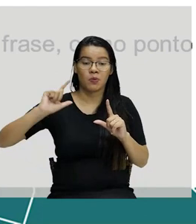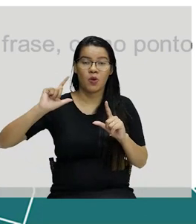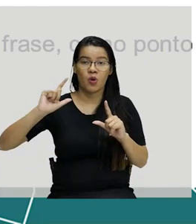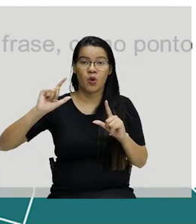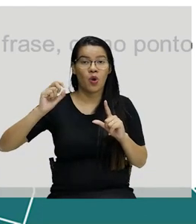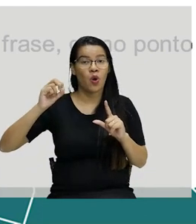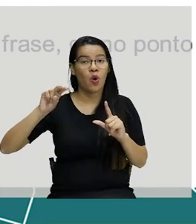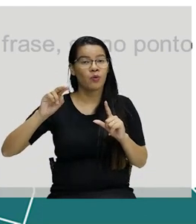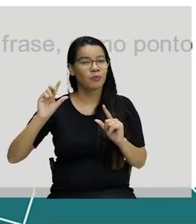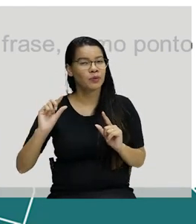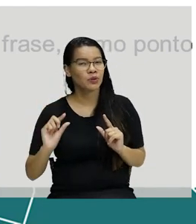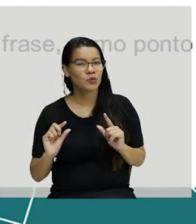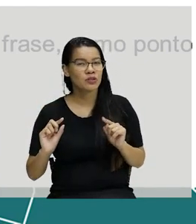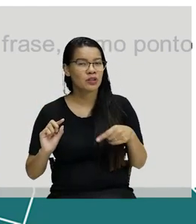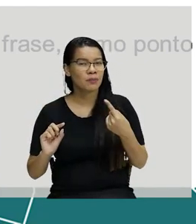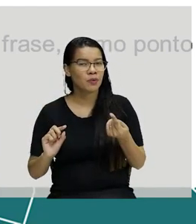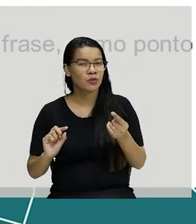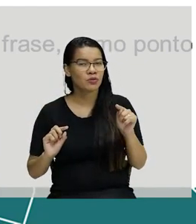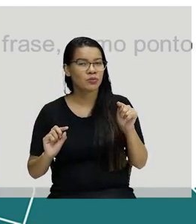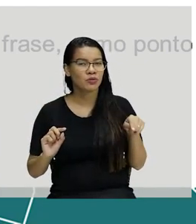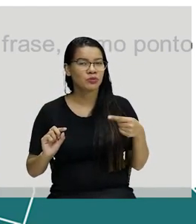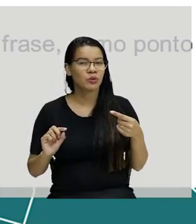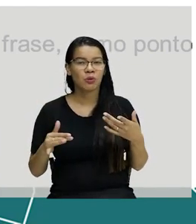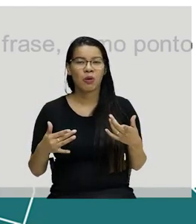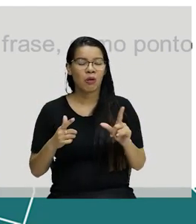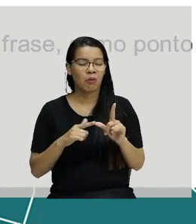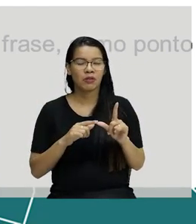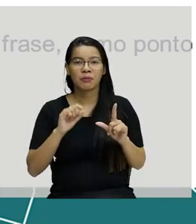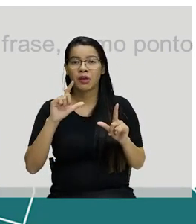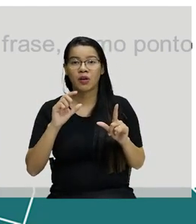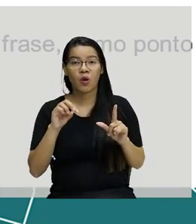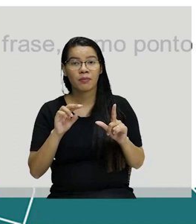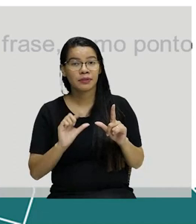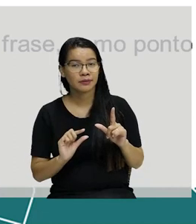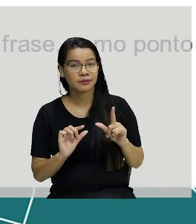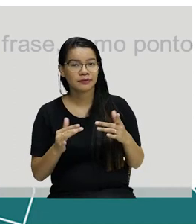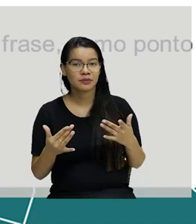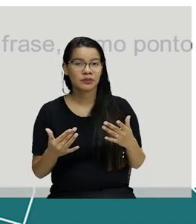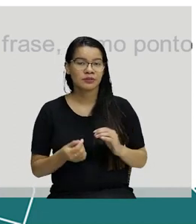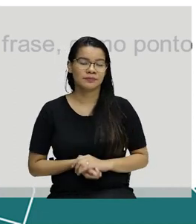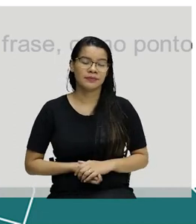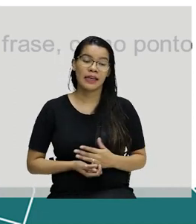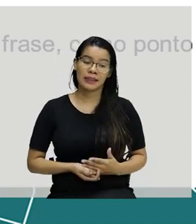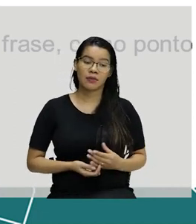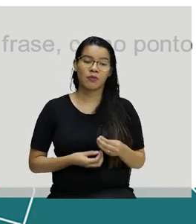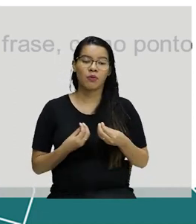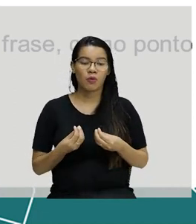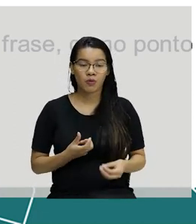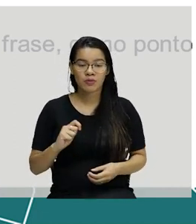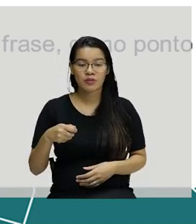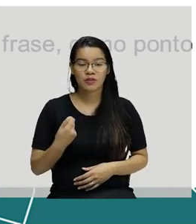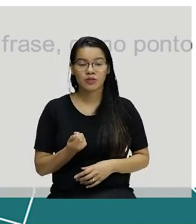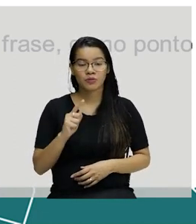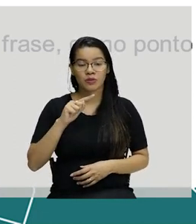letra maiúscula ou uso letra minúscula fica sempre a dúvida né como sinal de ponto e vírgula é utilizado para complementar